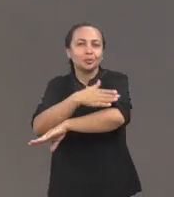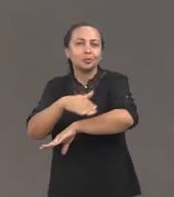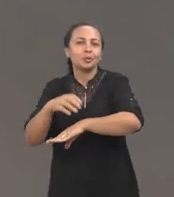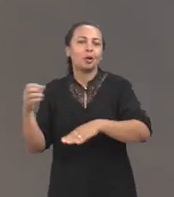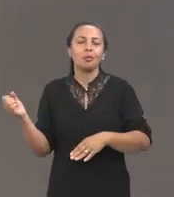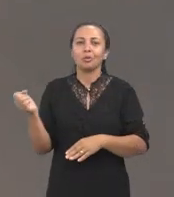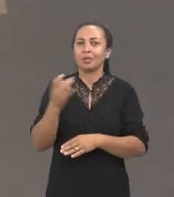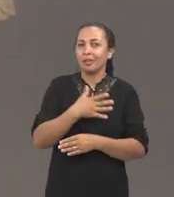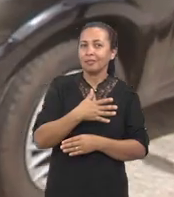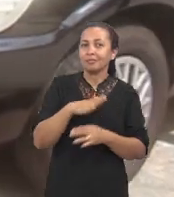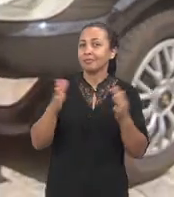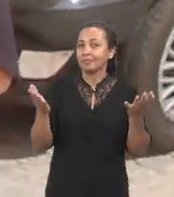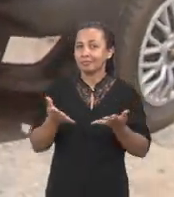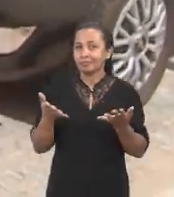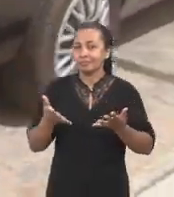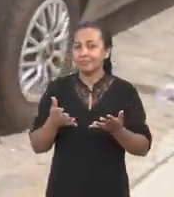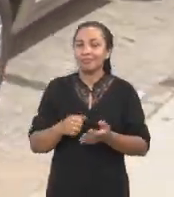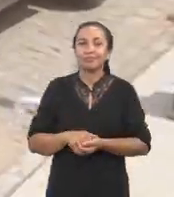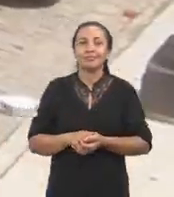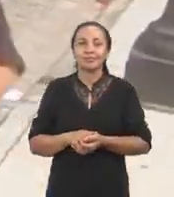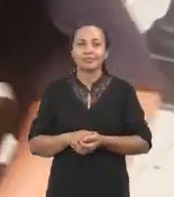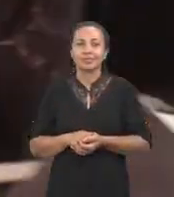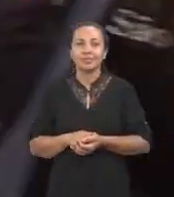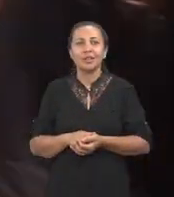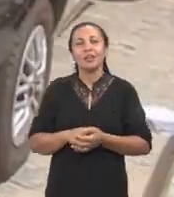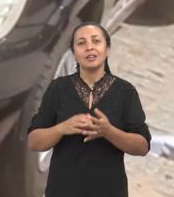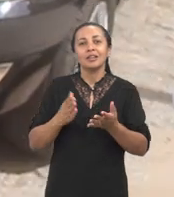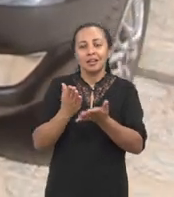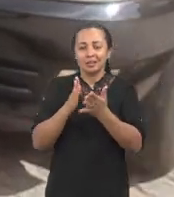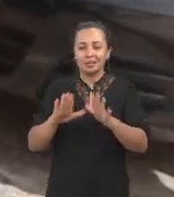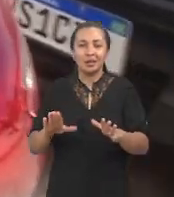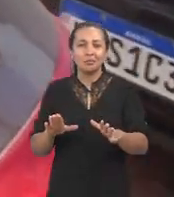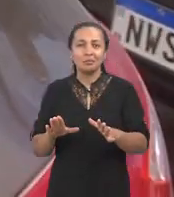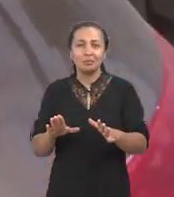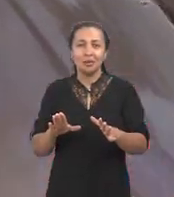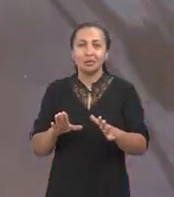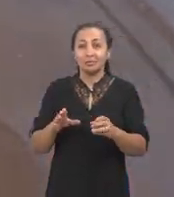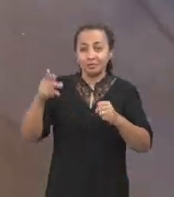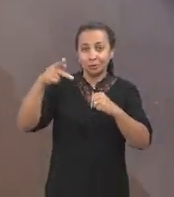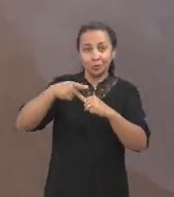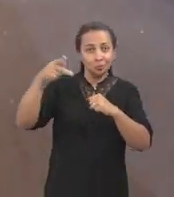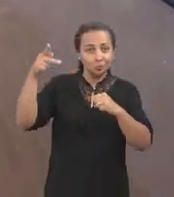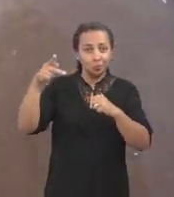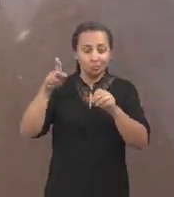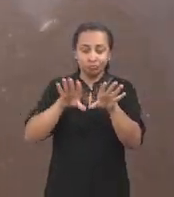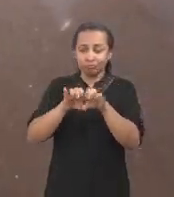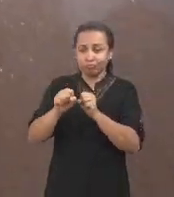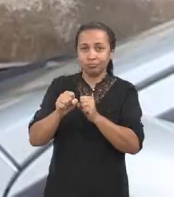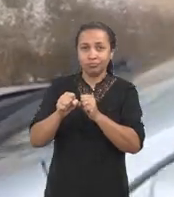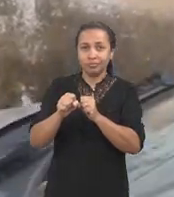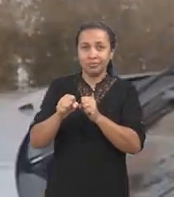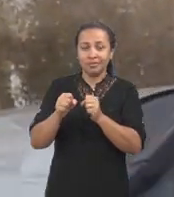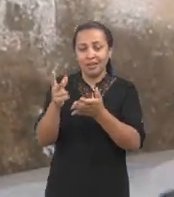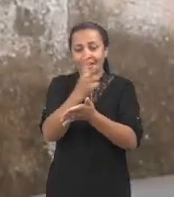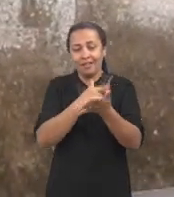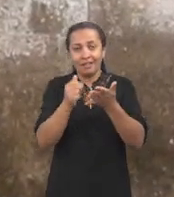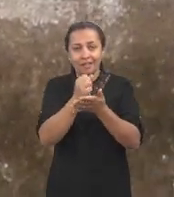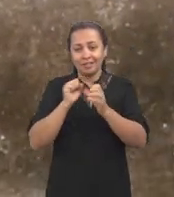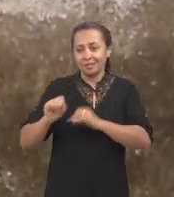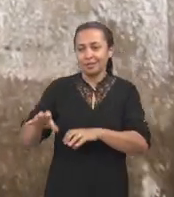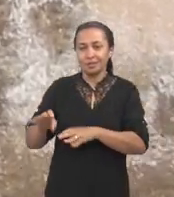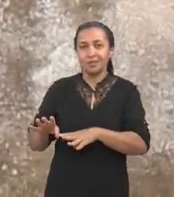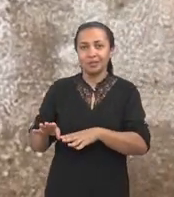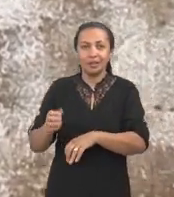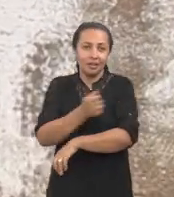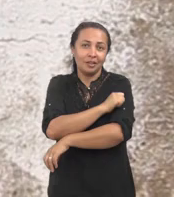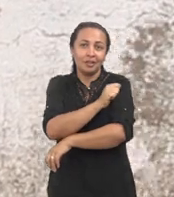e rua hoje eu eu eu acabo de terminal na especialização em arte mídia educação e sua aluna